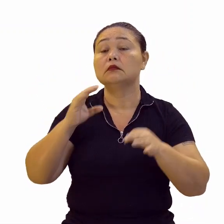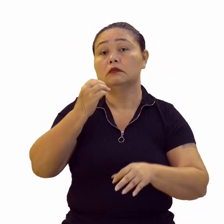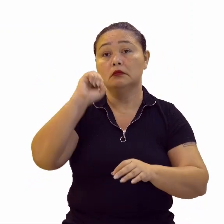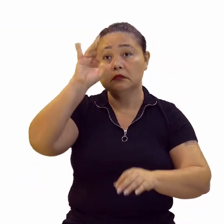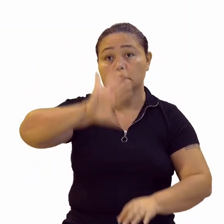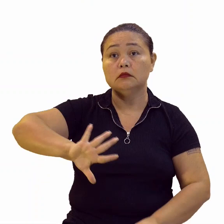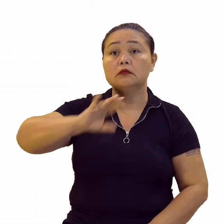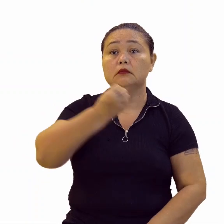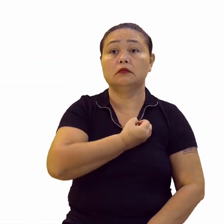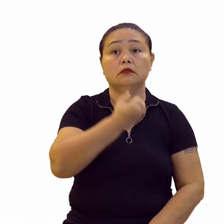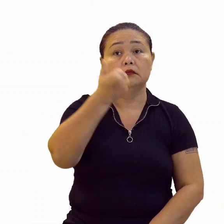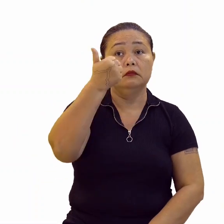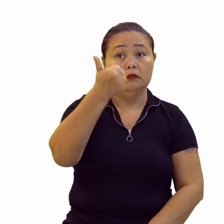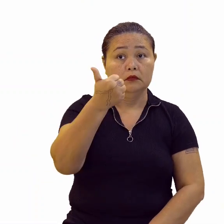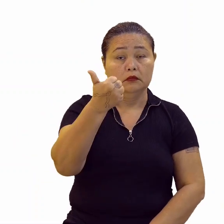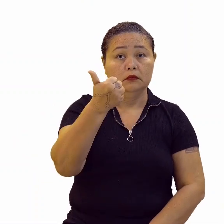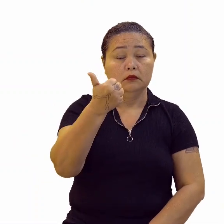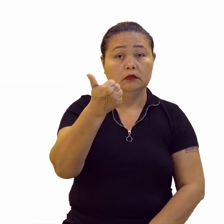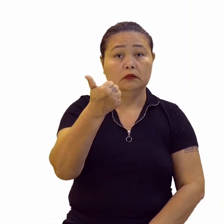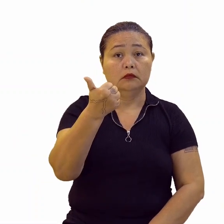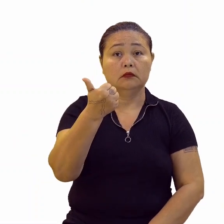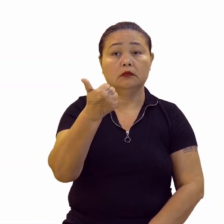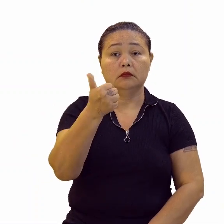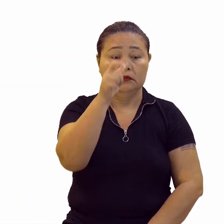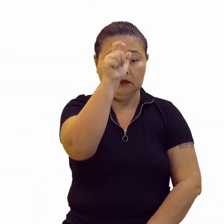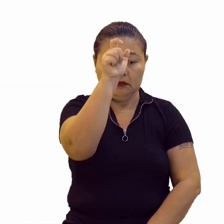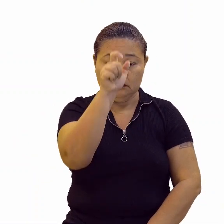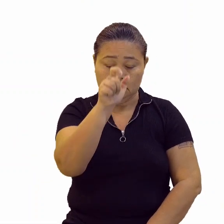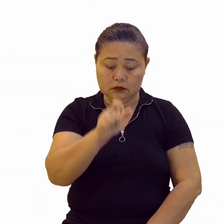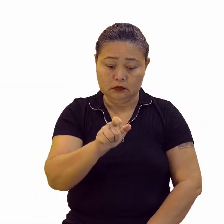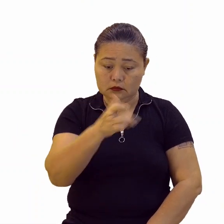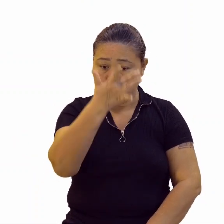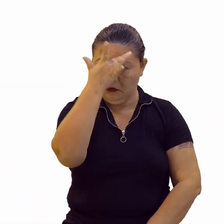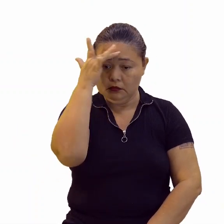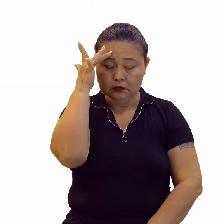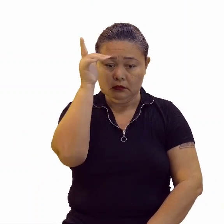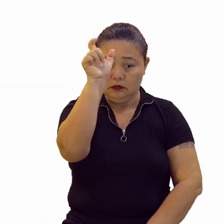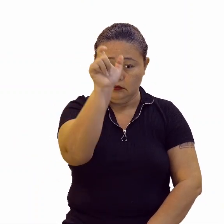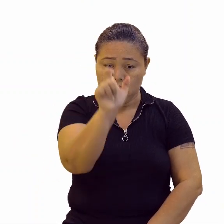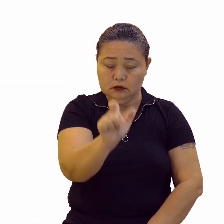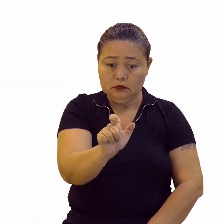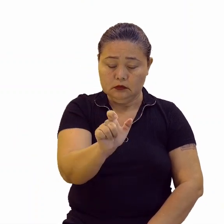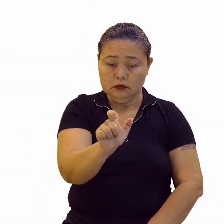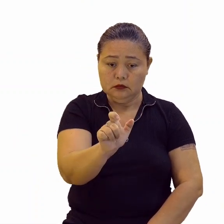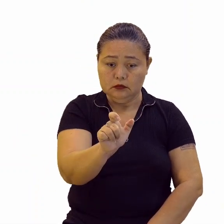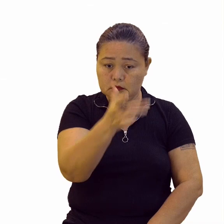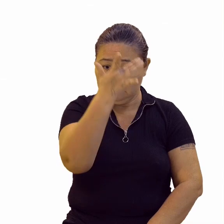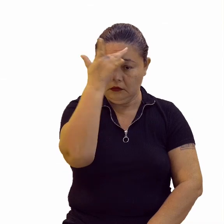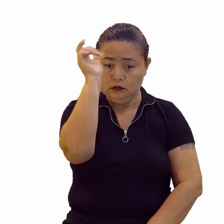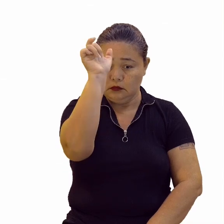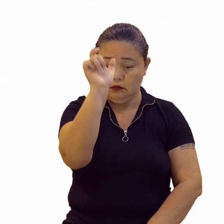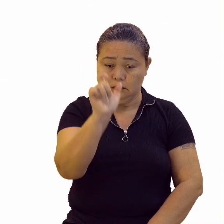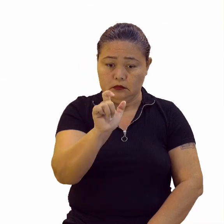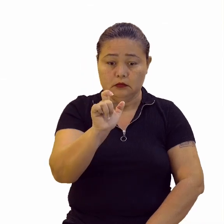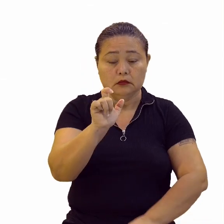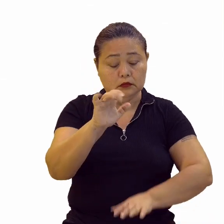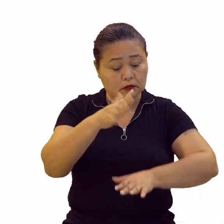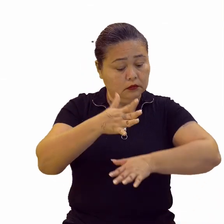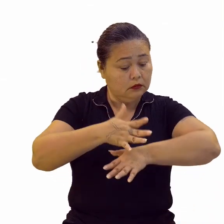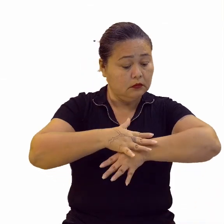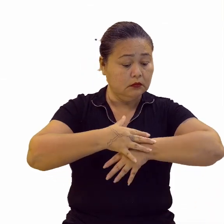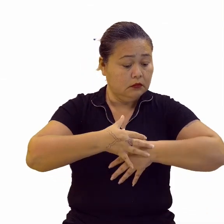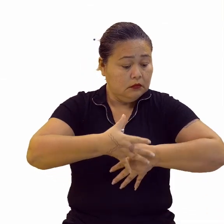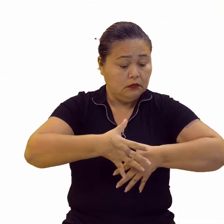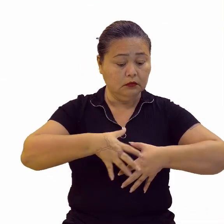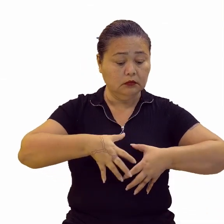1, a nossa personagem tem uma estrutura um pouco mais